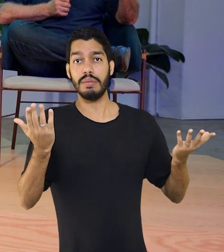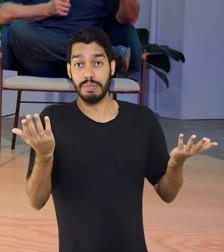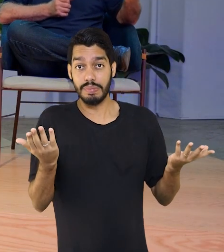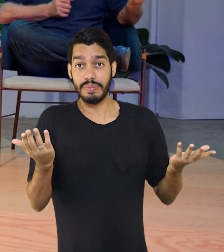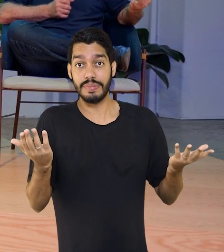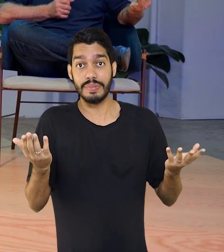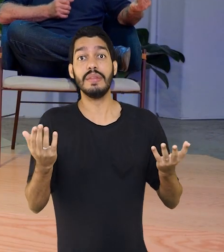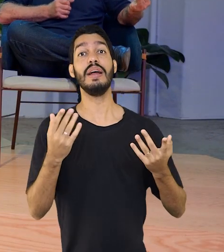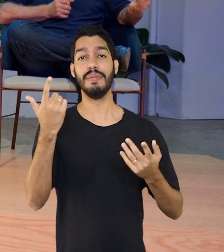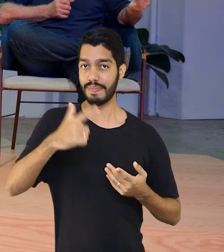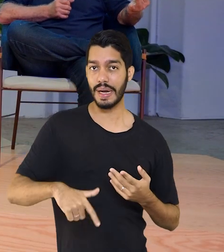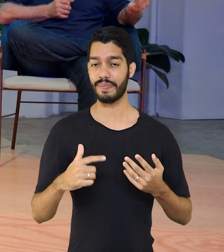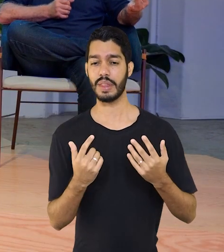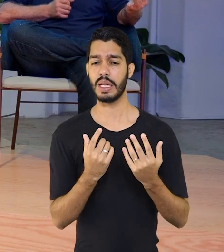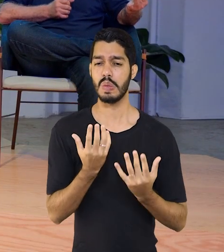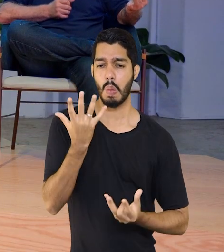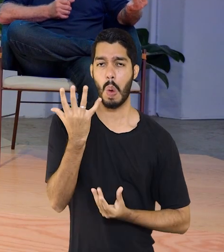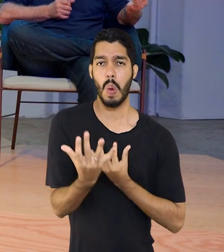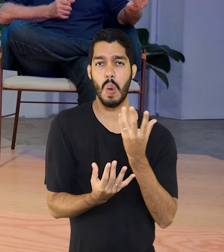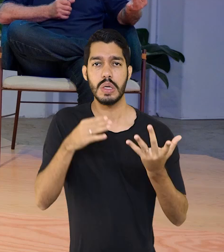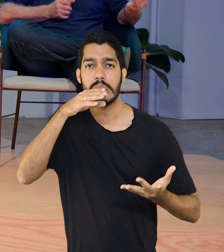Inundações, os incêndios florestais.